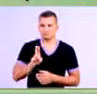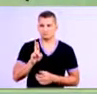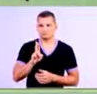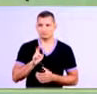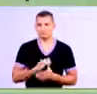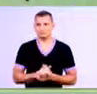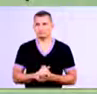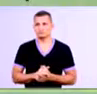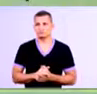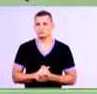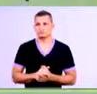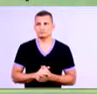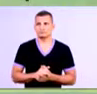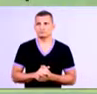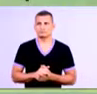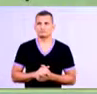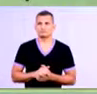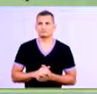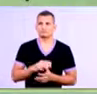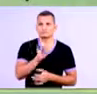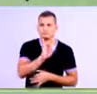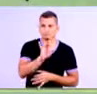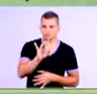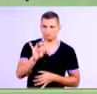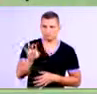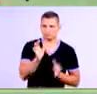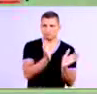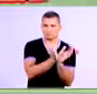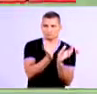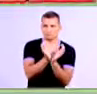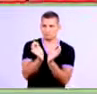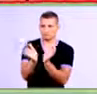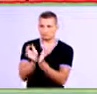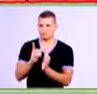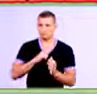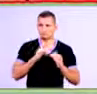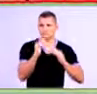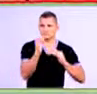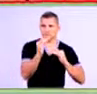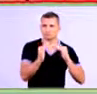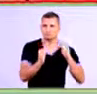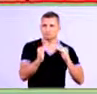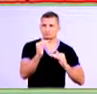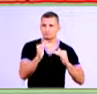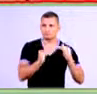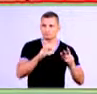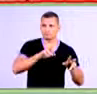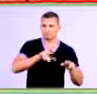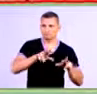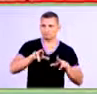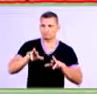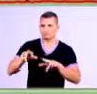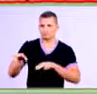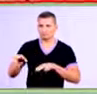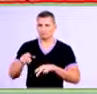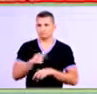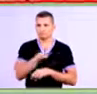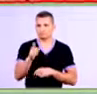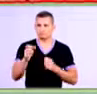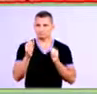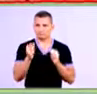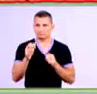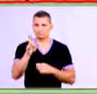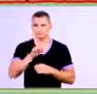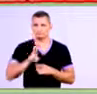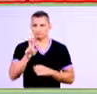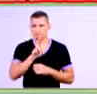usuário. Cada usuário, cada grupo de usuários, eles têm níveis de experiência diferenciada e você pode